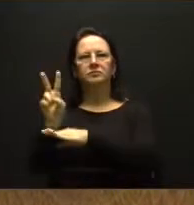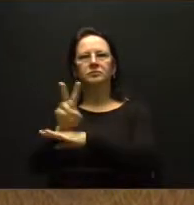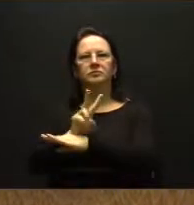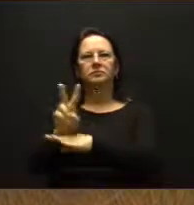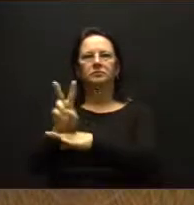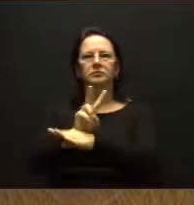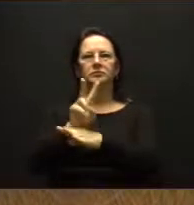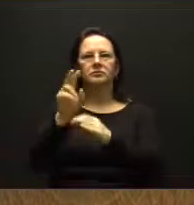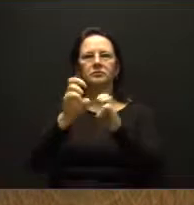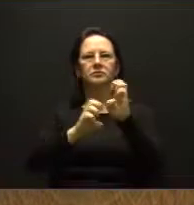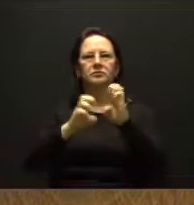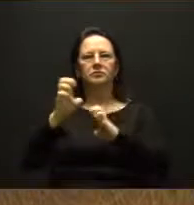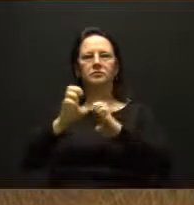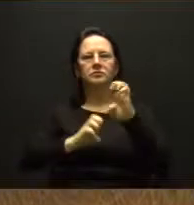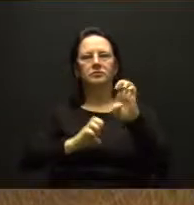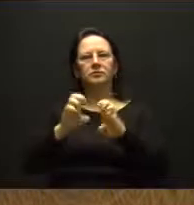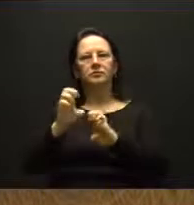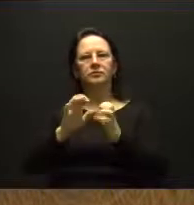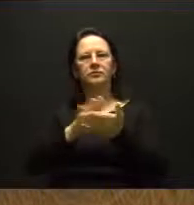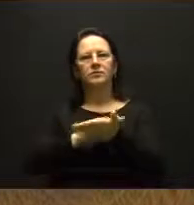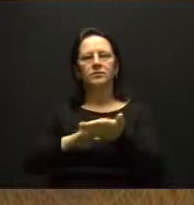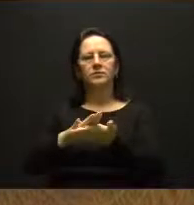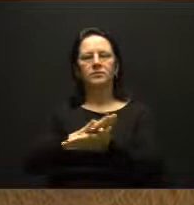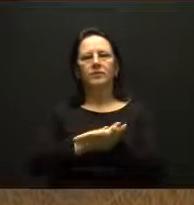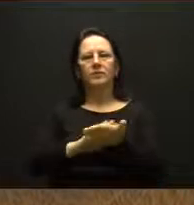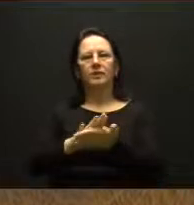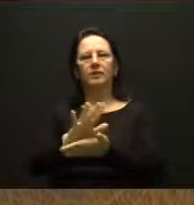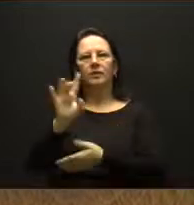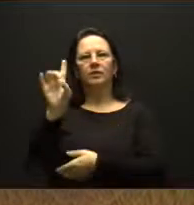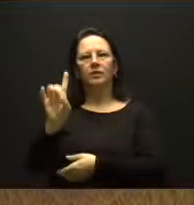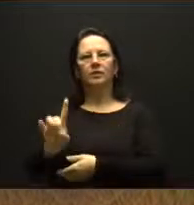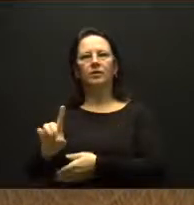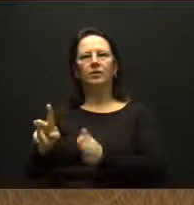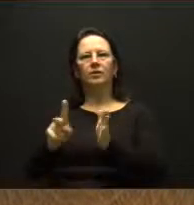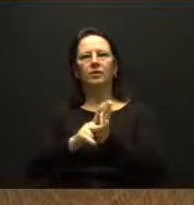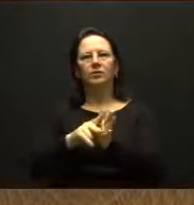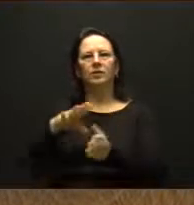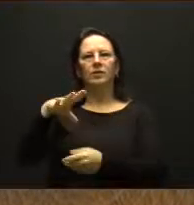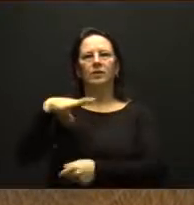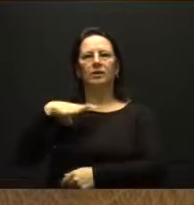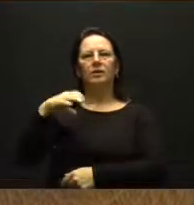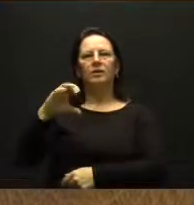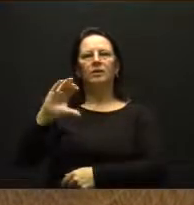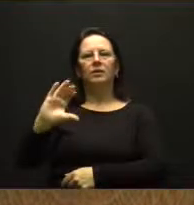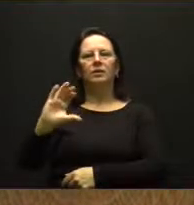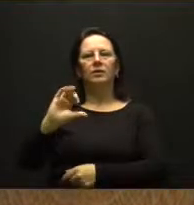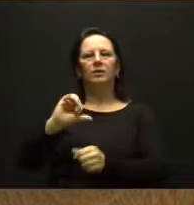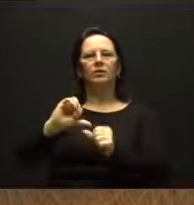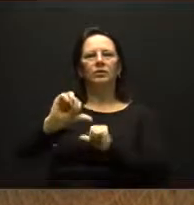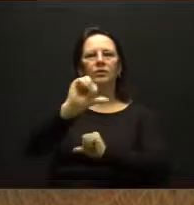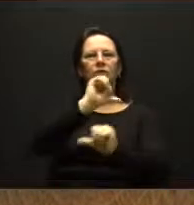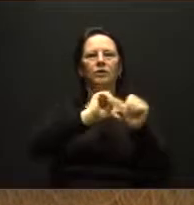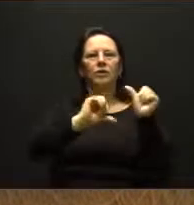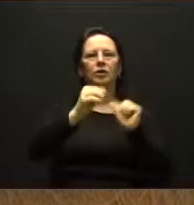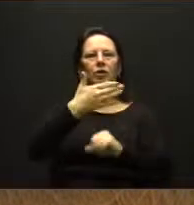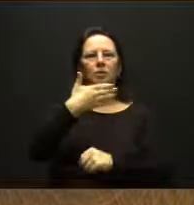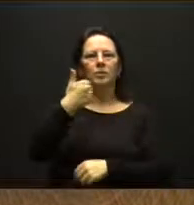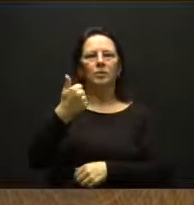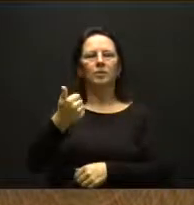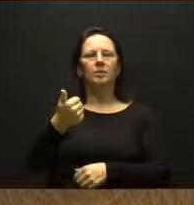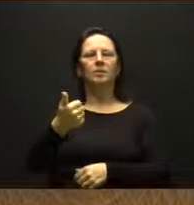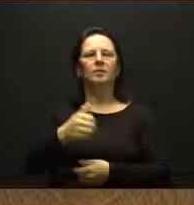empresas a fim de que nada que seja de direita dos cubatenses deixa de ser revertido em melhorias para o